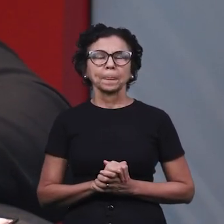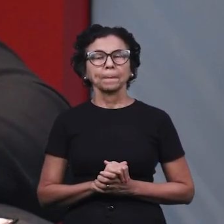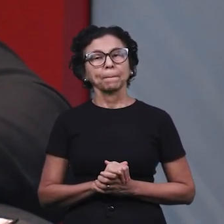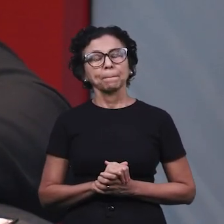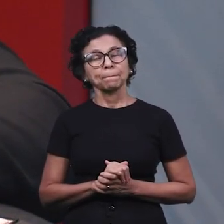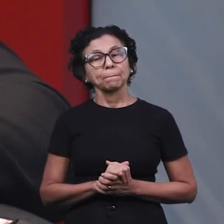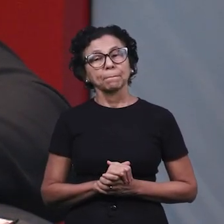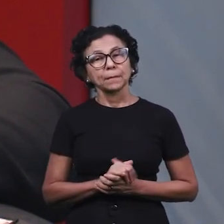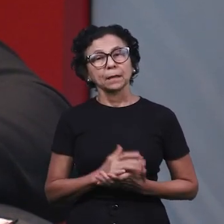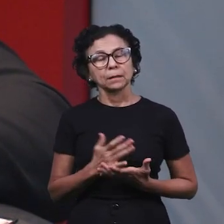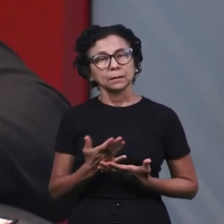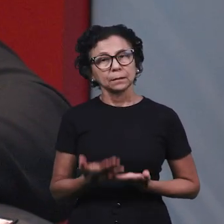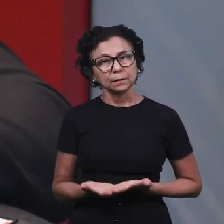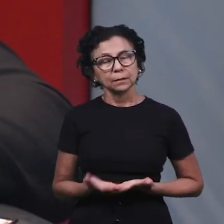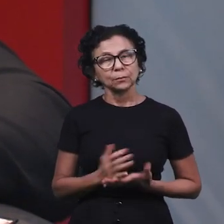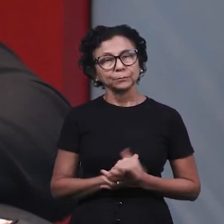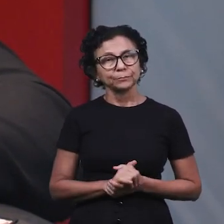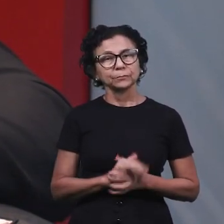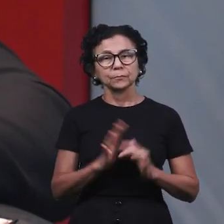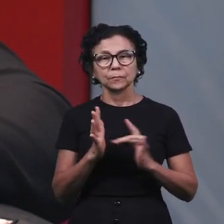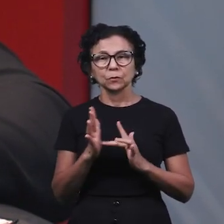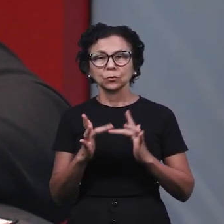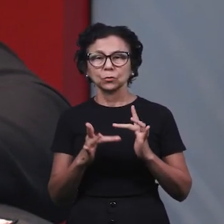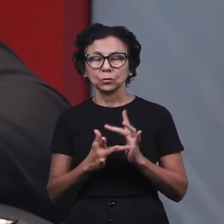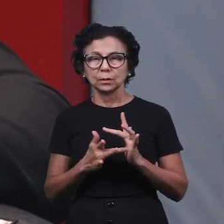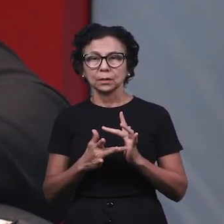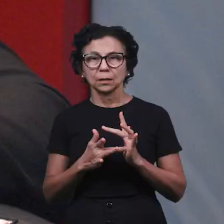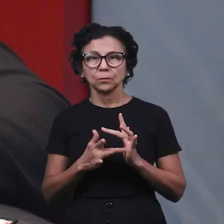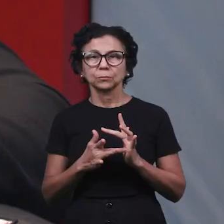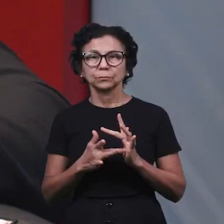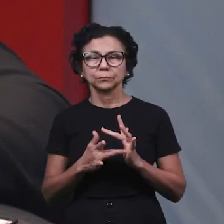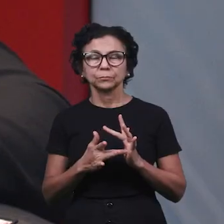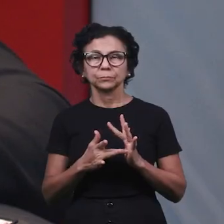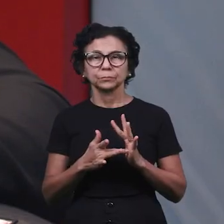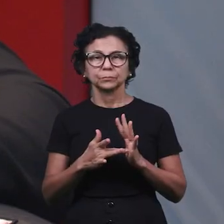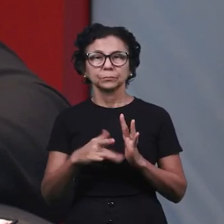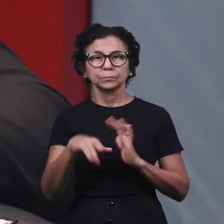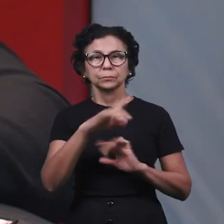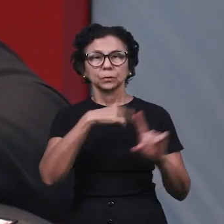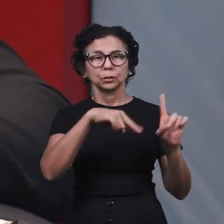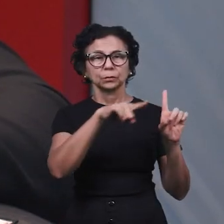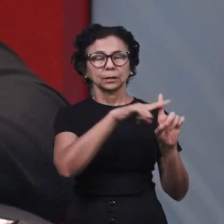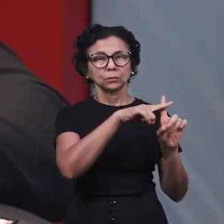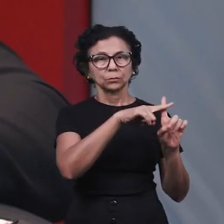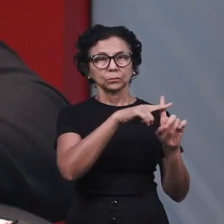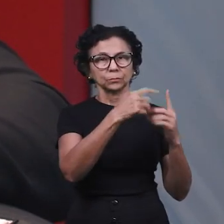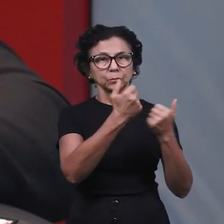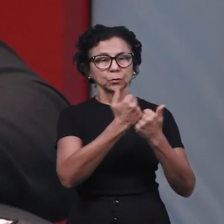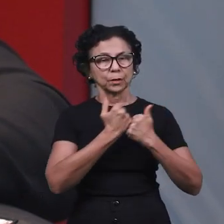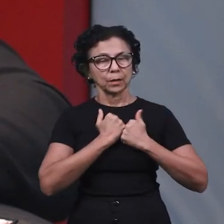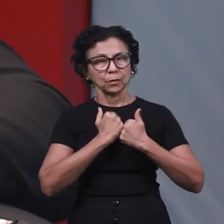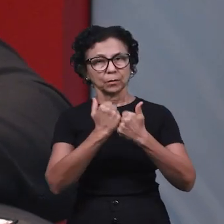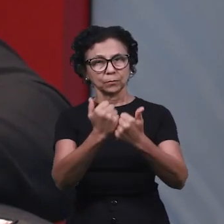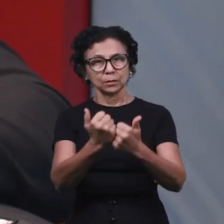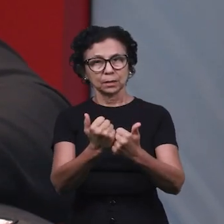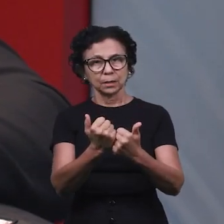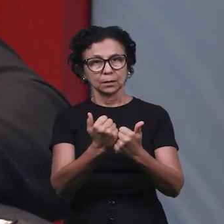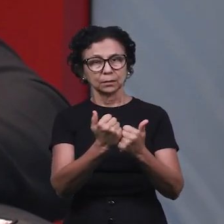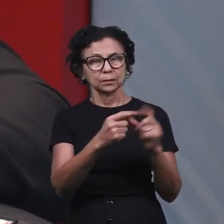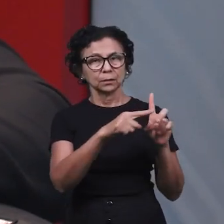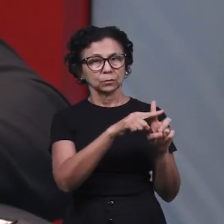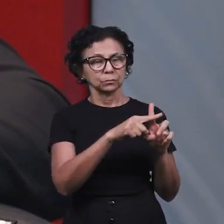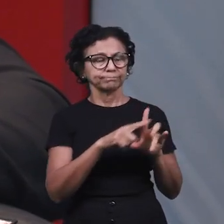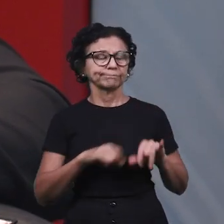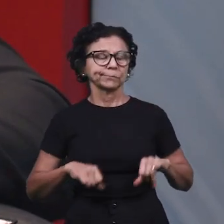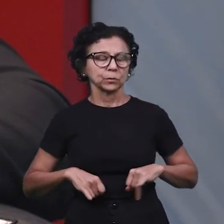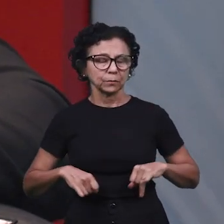tem alguém que sofreu por mim e por você para nos dar uma nova oportunidade, este alguém é Jesus. E é isso que